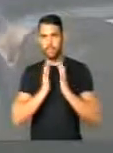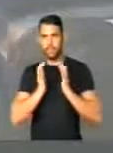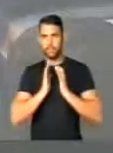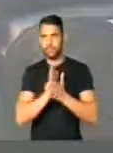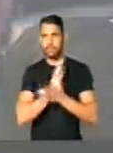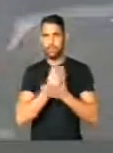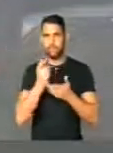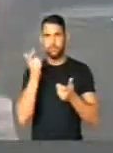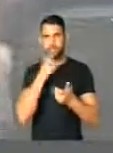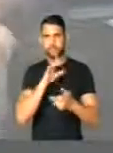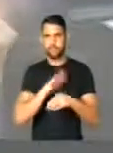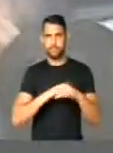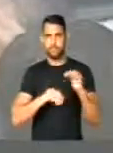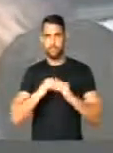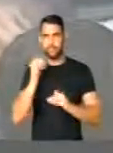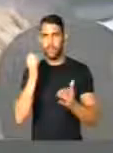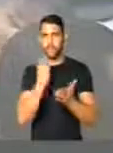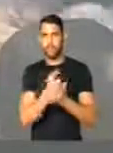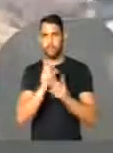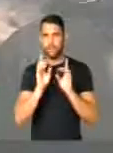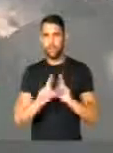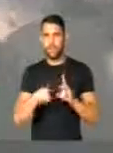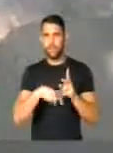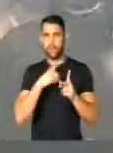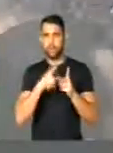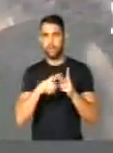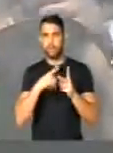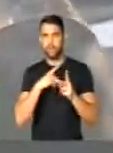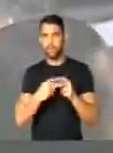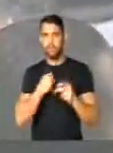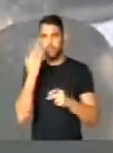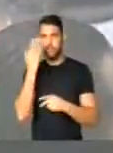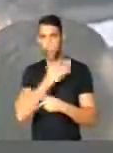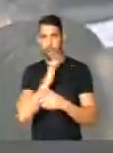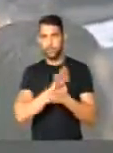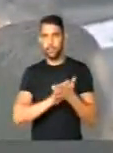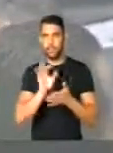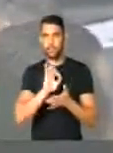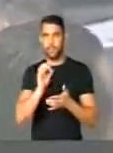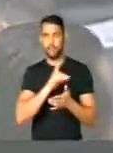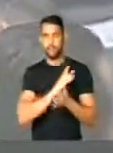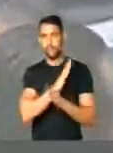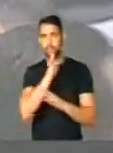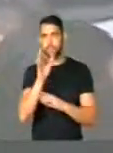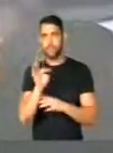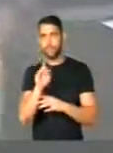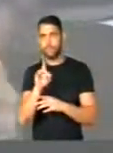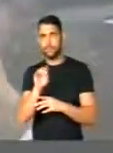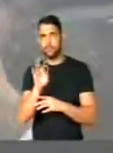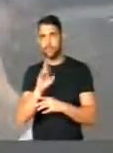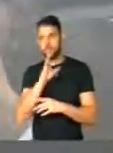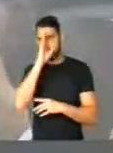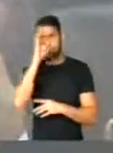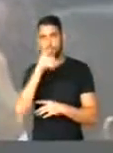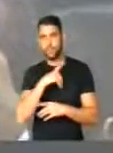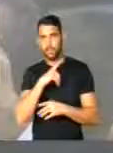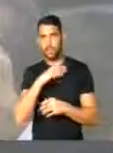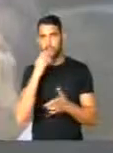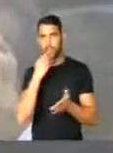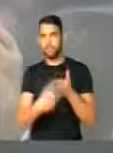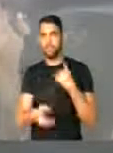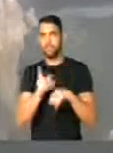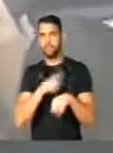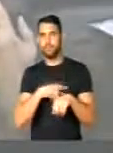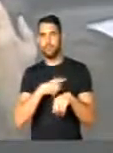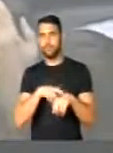tem condições financeiras de pagar o direito. E depois que ficar comprovado que não tem, ele pode ir atrás do tomador principal. Aí já está prescrito o